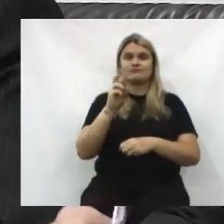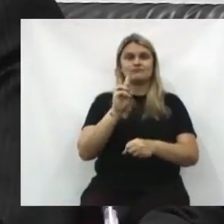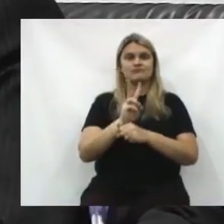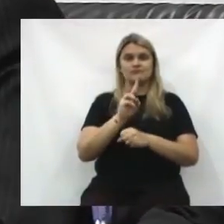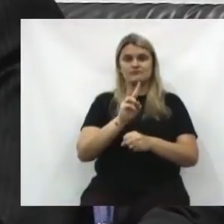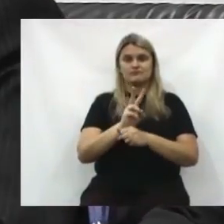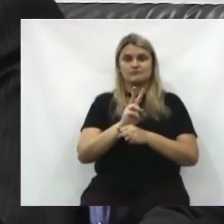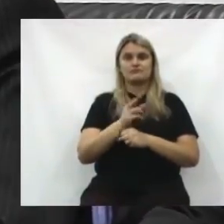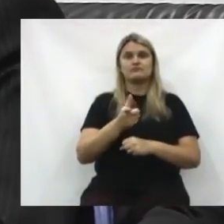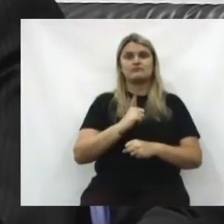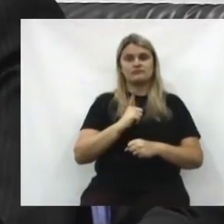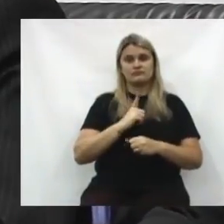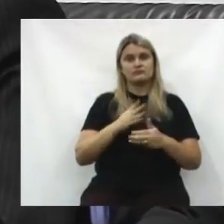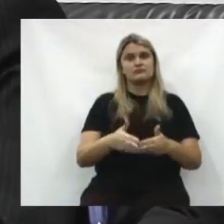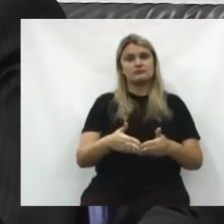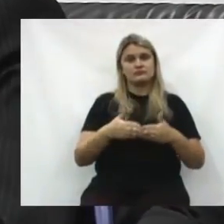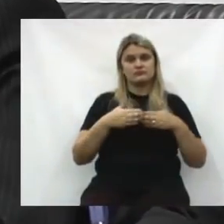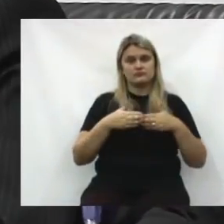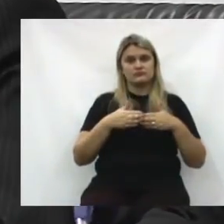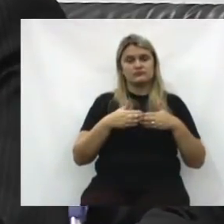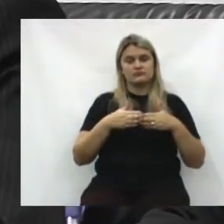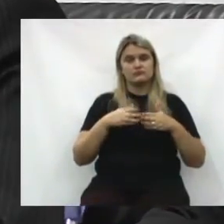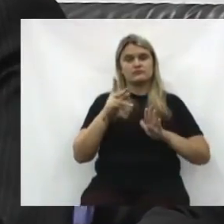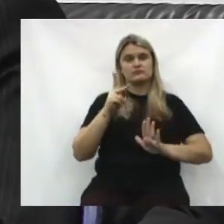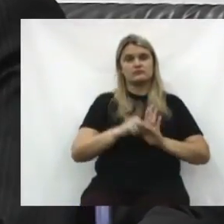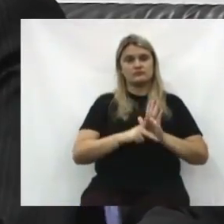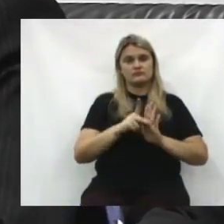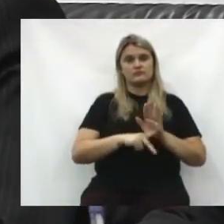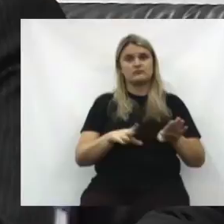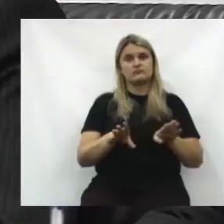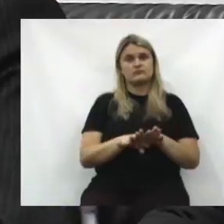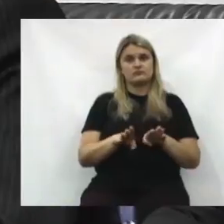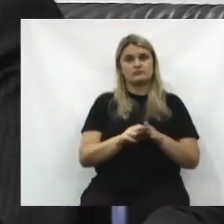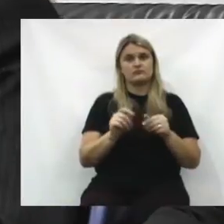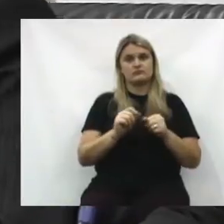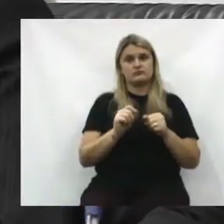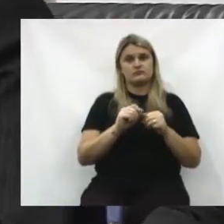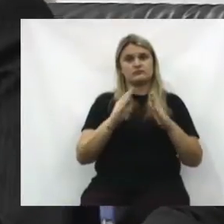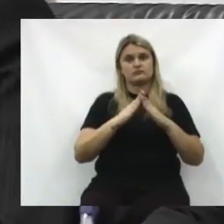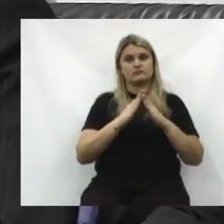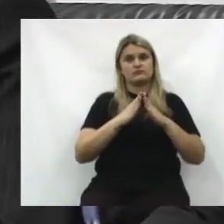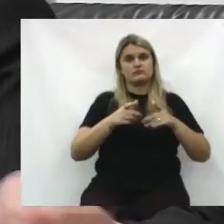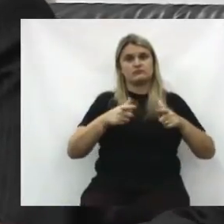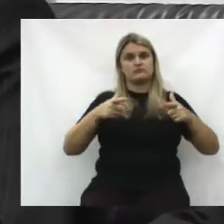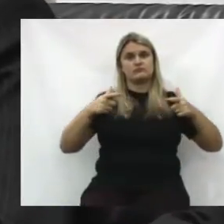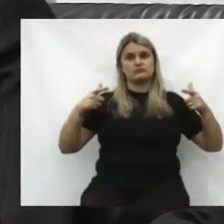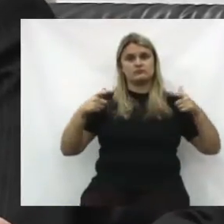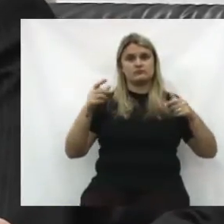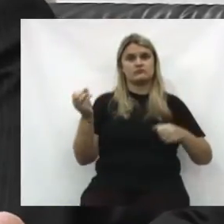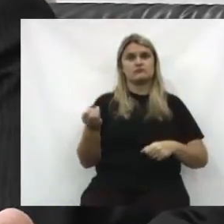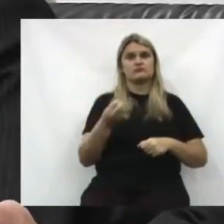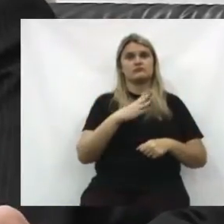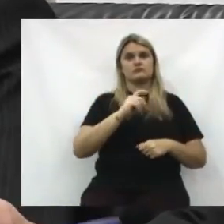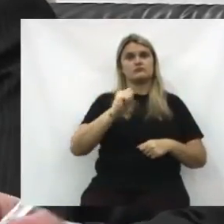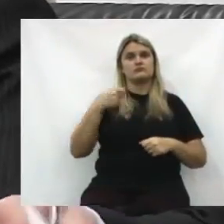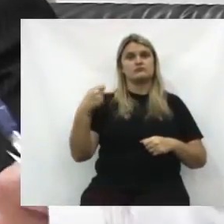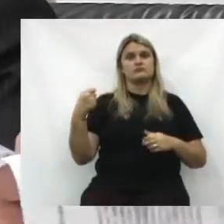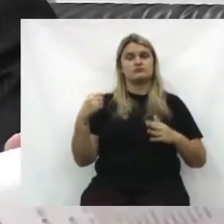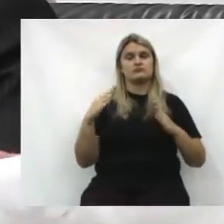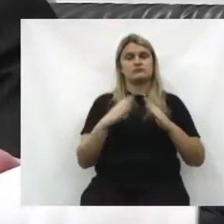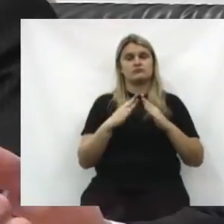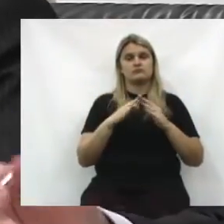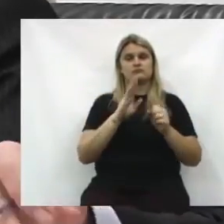uma conservação, existe o pedido e um projeto também para ampliação da